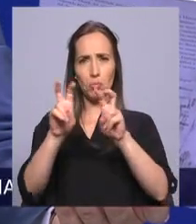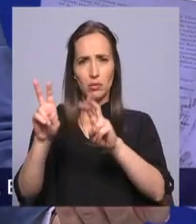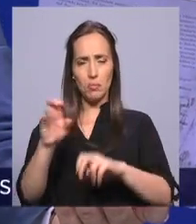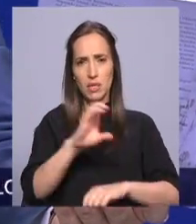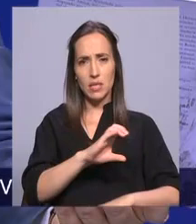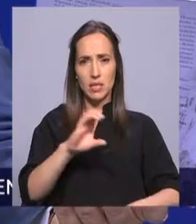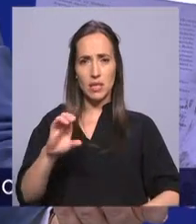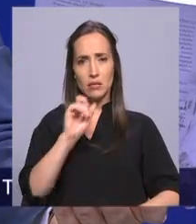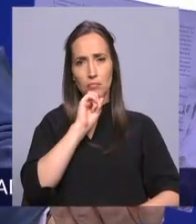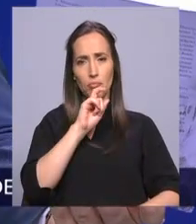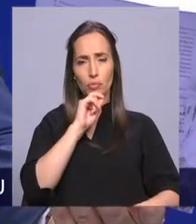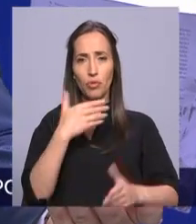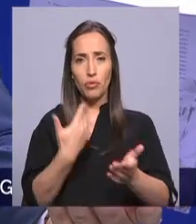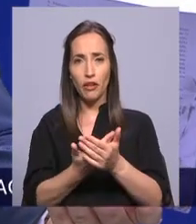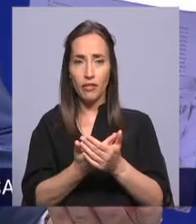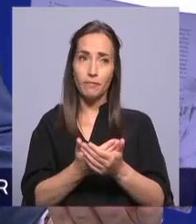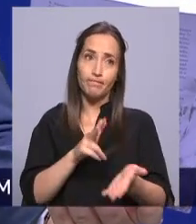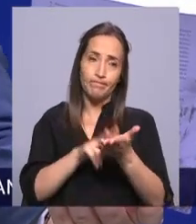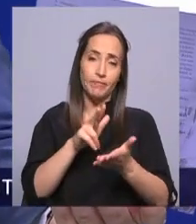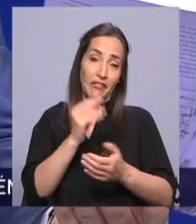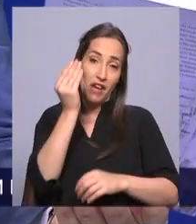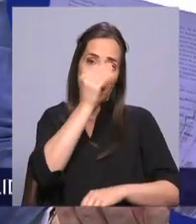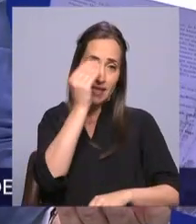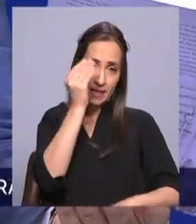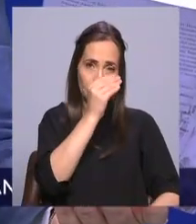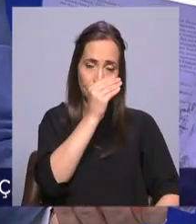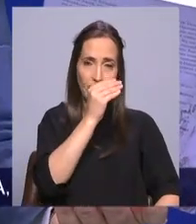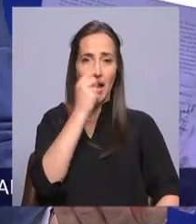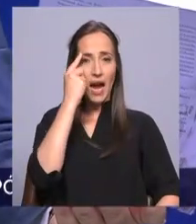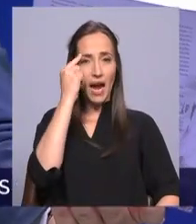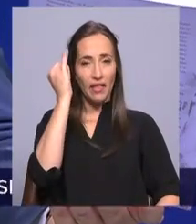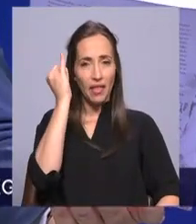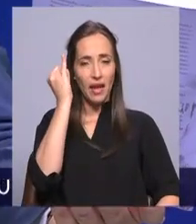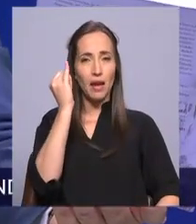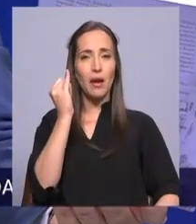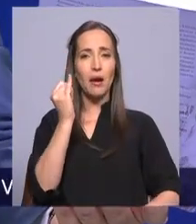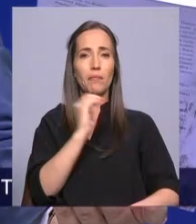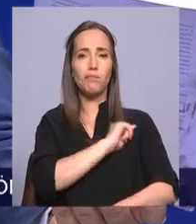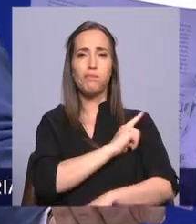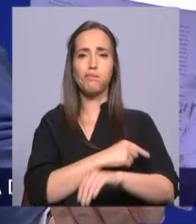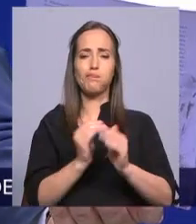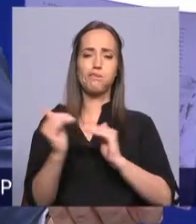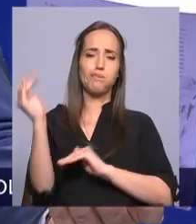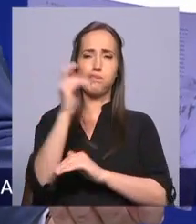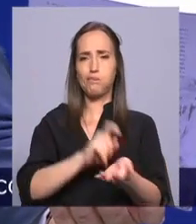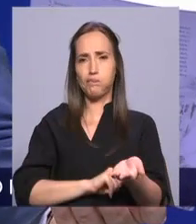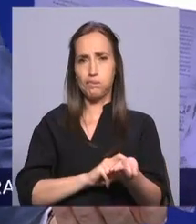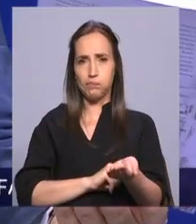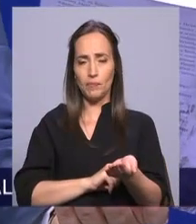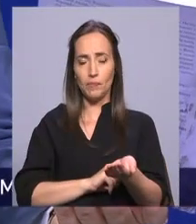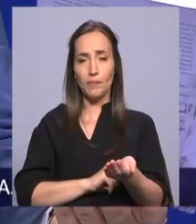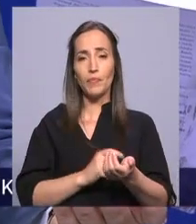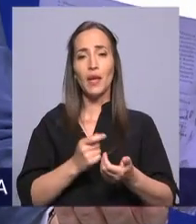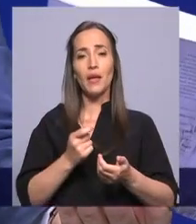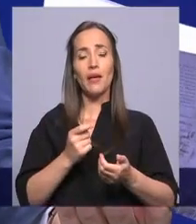dar uma validação falsa, obviamente, à ideia da superioridade racial e tudo isso. E, portanto,